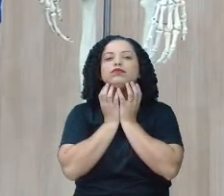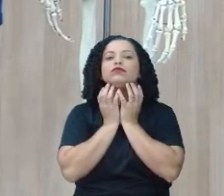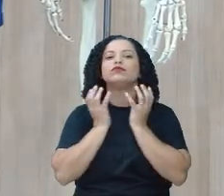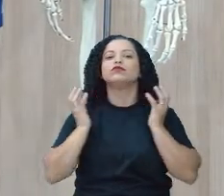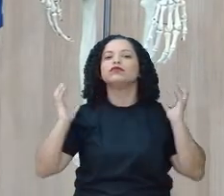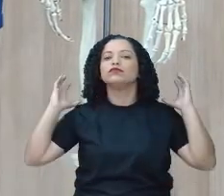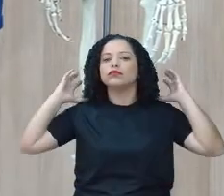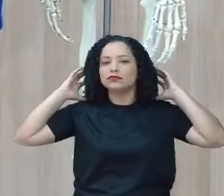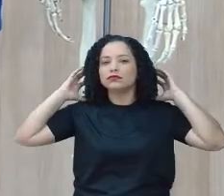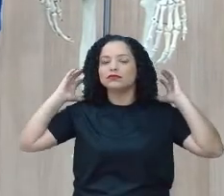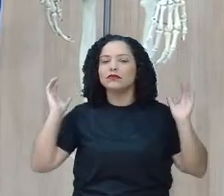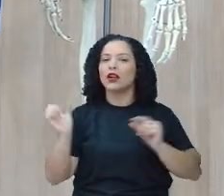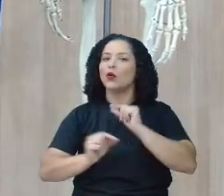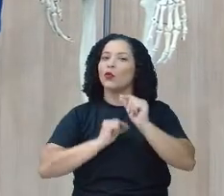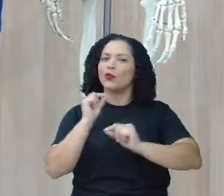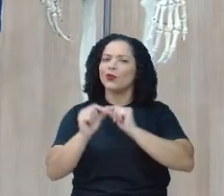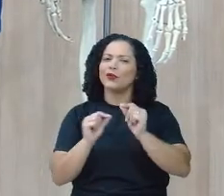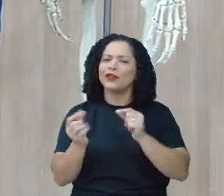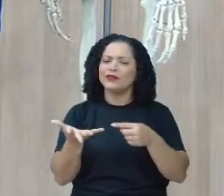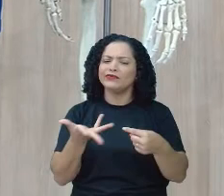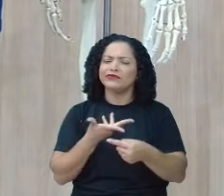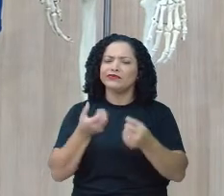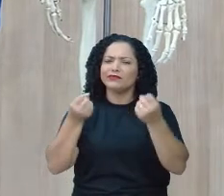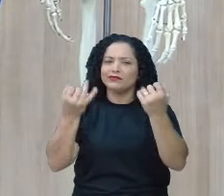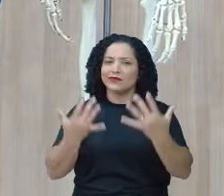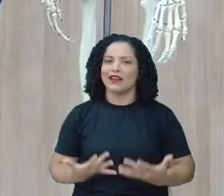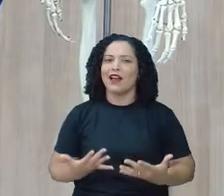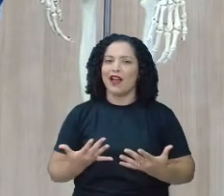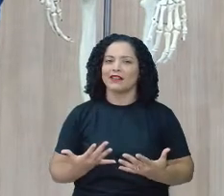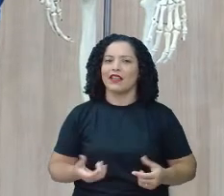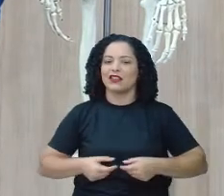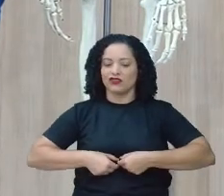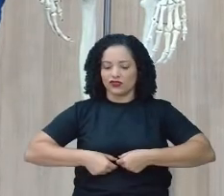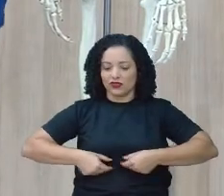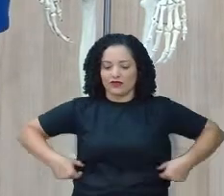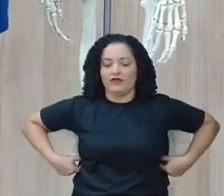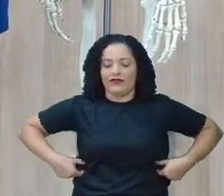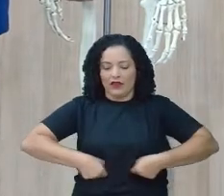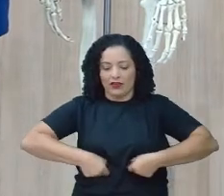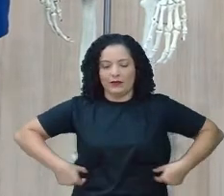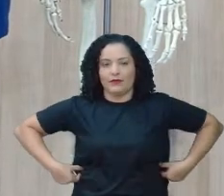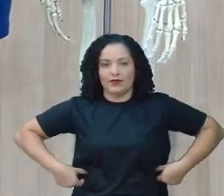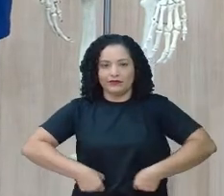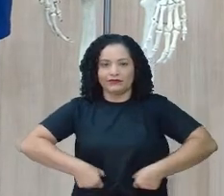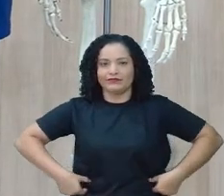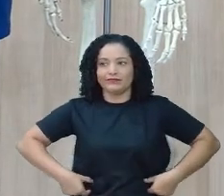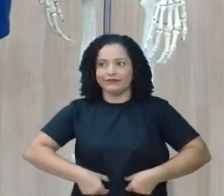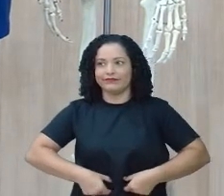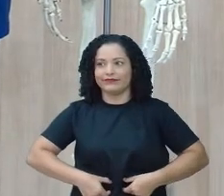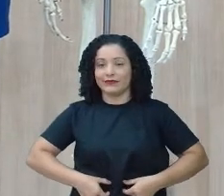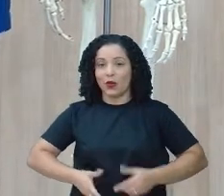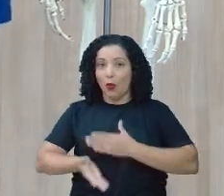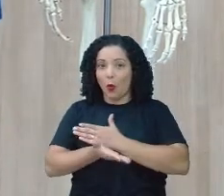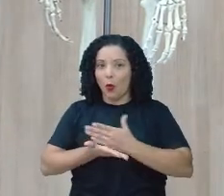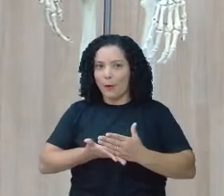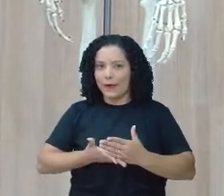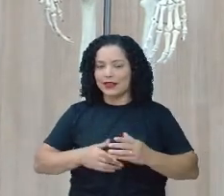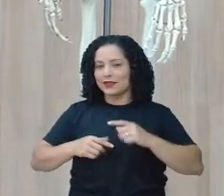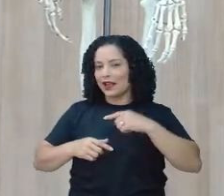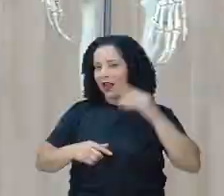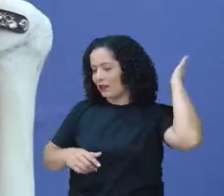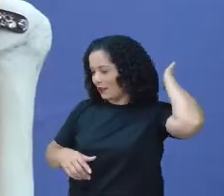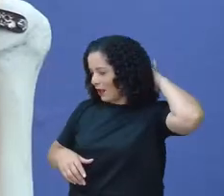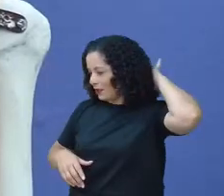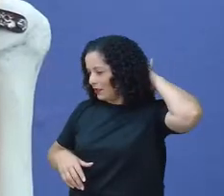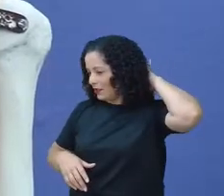de conjunto desses ossos, formado por vértebra, que vai da cabeça até o final aqui da coluna. E tem aqui